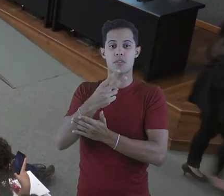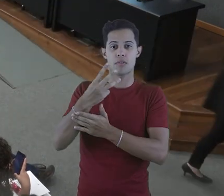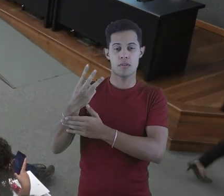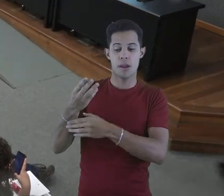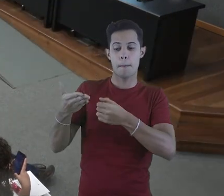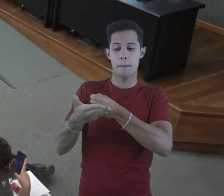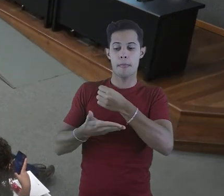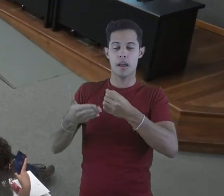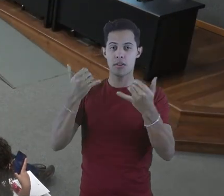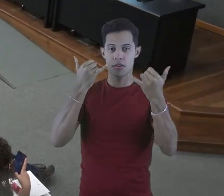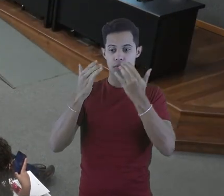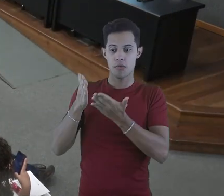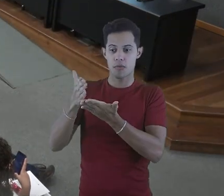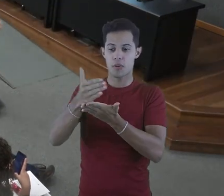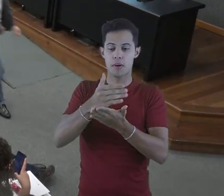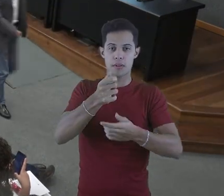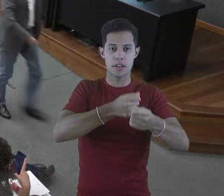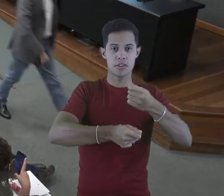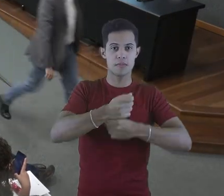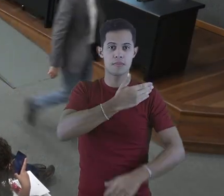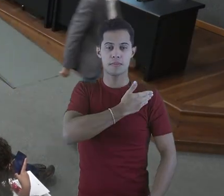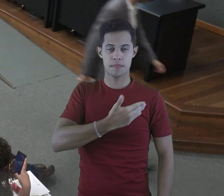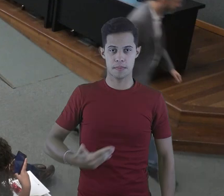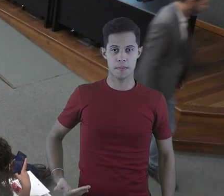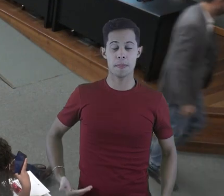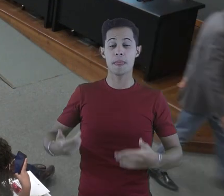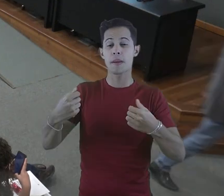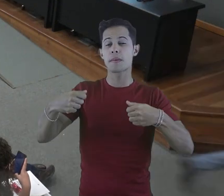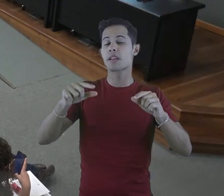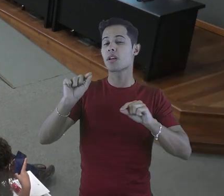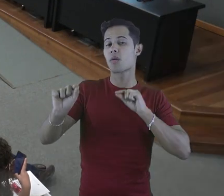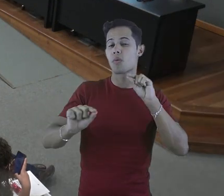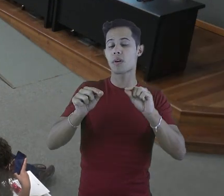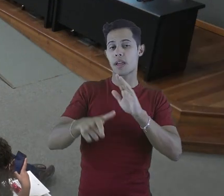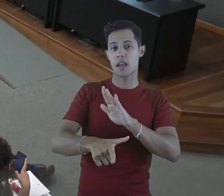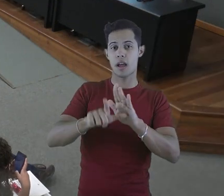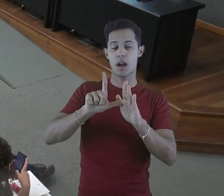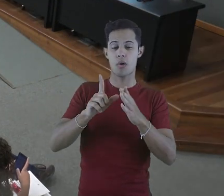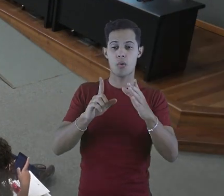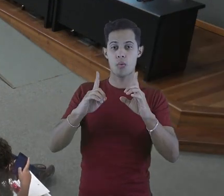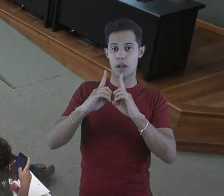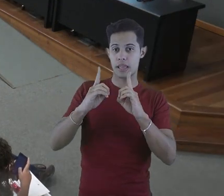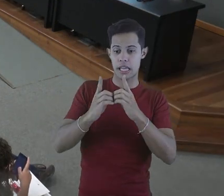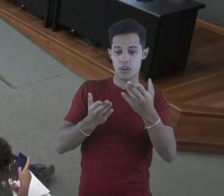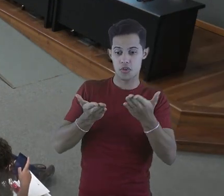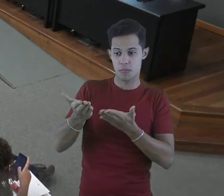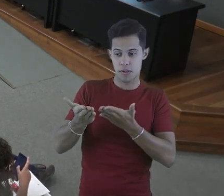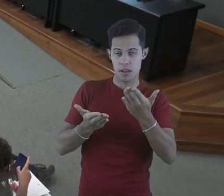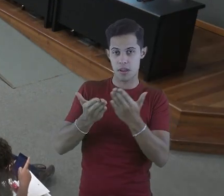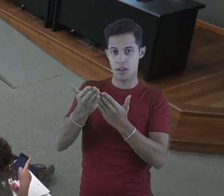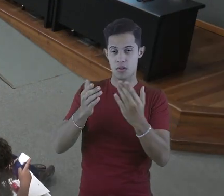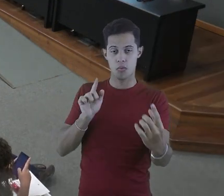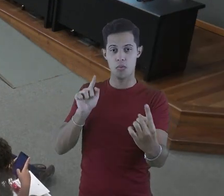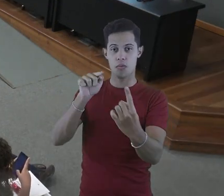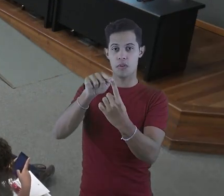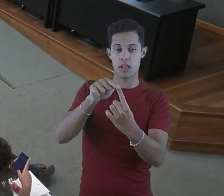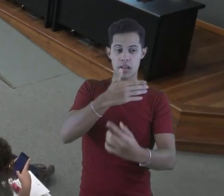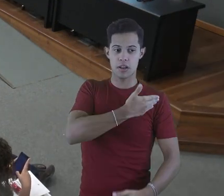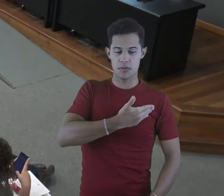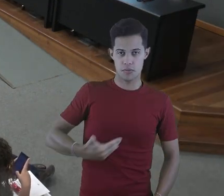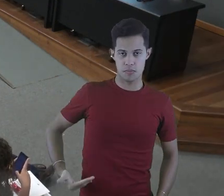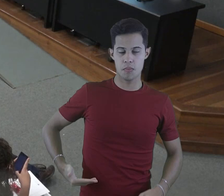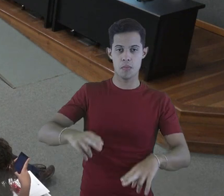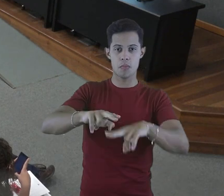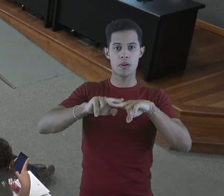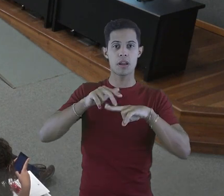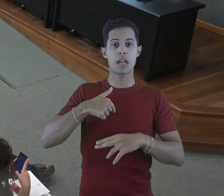aplica o artigo 23 a base de dados da administração pública deverá ser realizado para o atendimento da sua finalidade